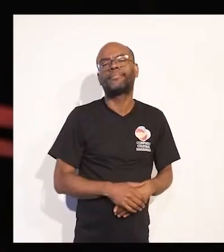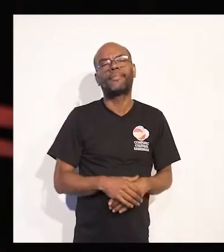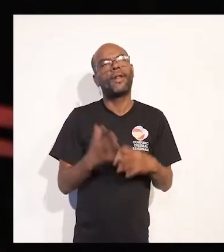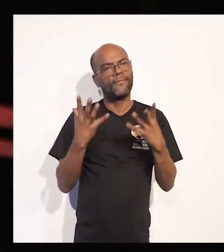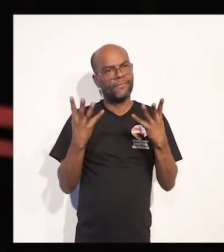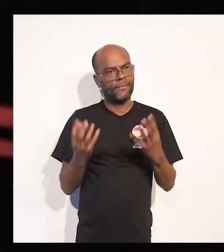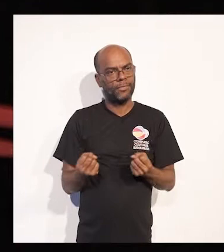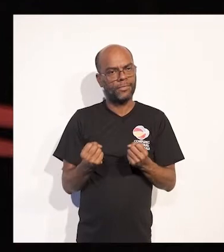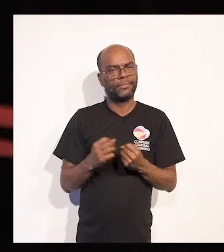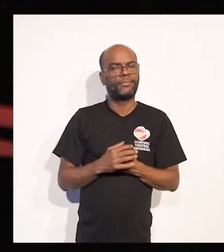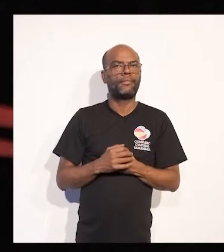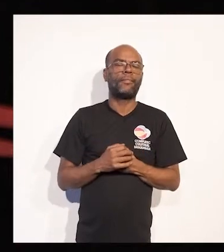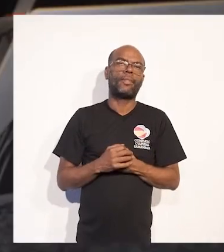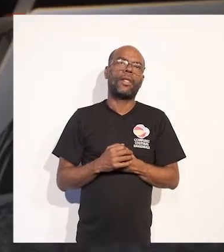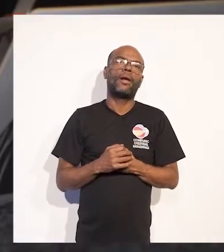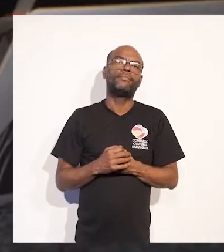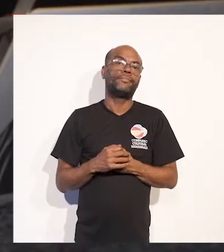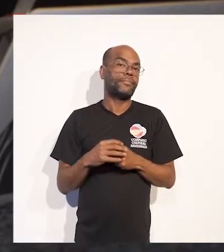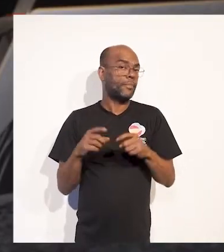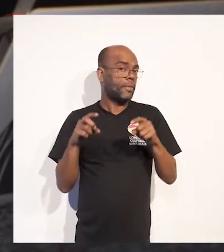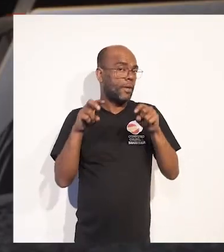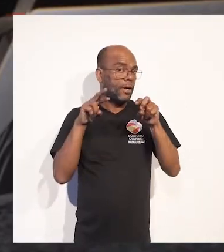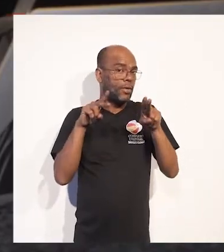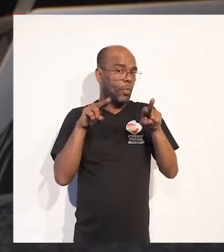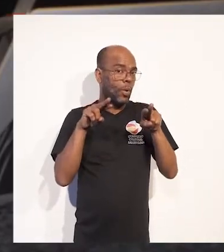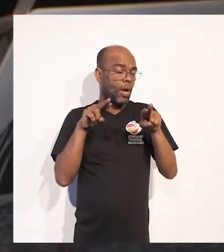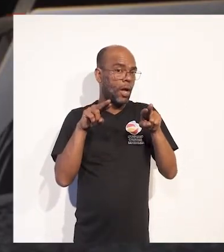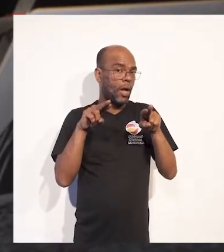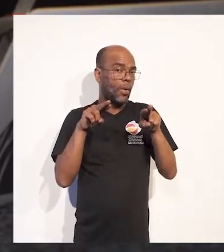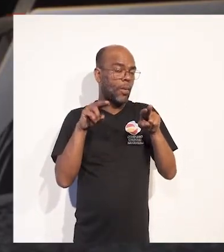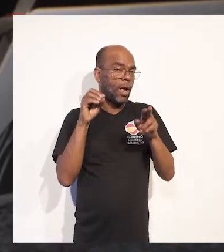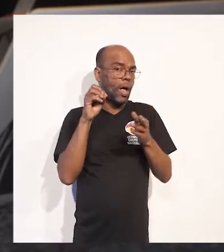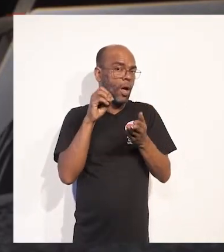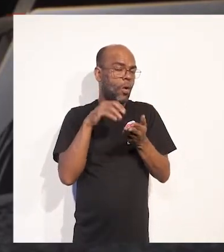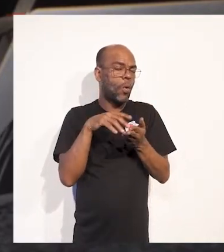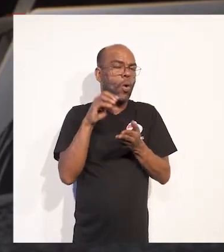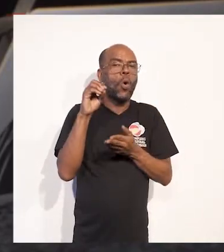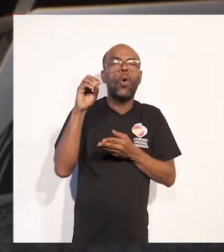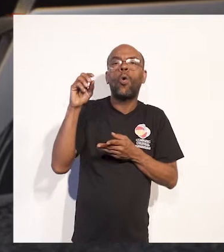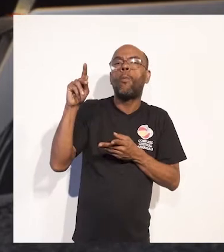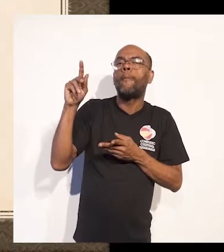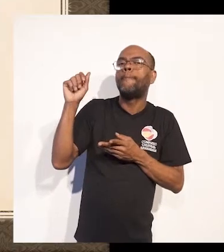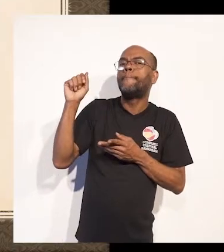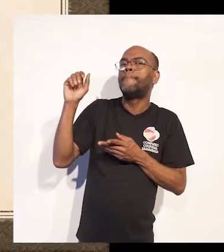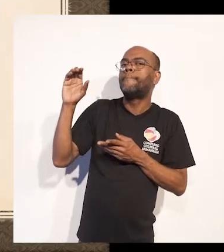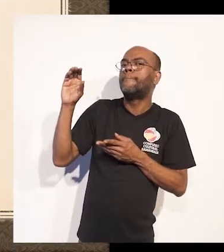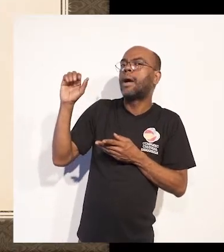lá. Da mesma forma que acontece na cor pigmento opaca, a cor